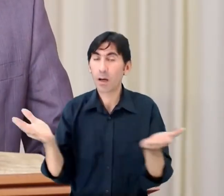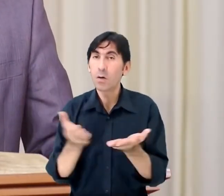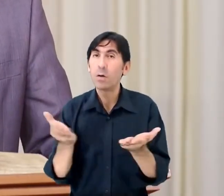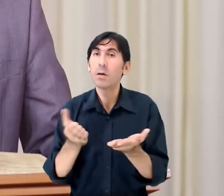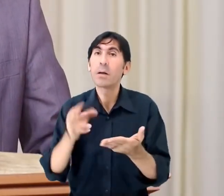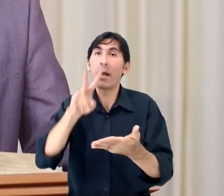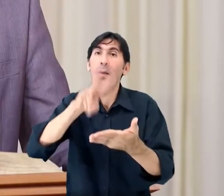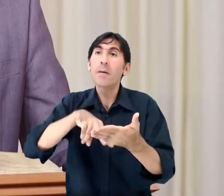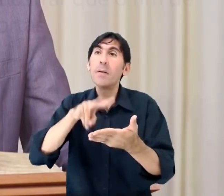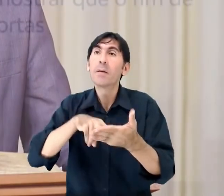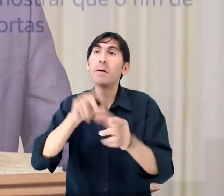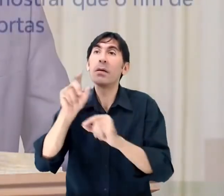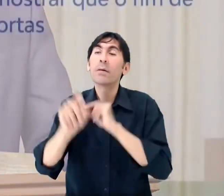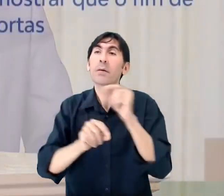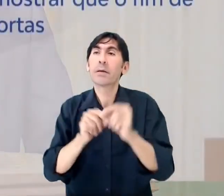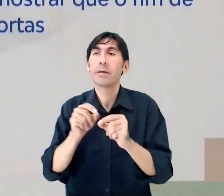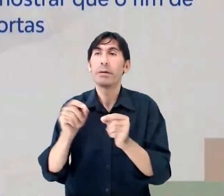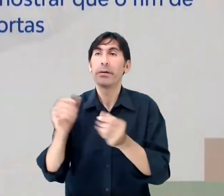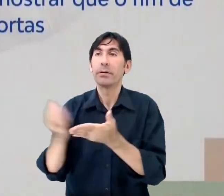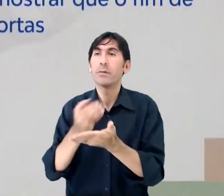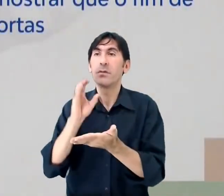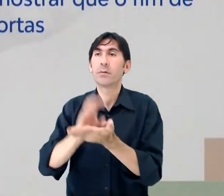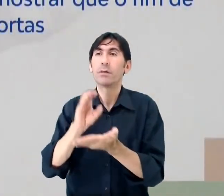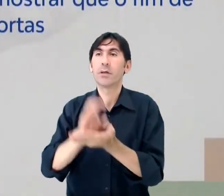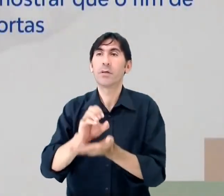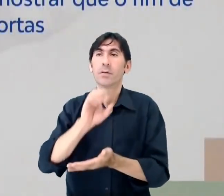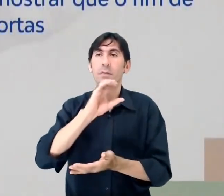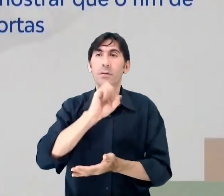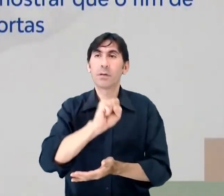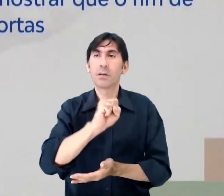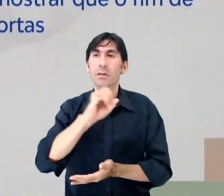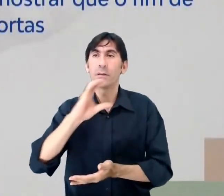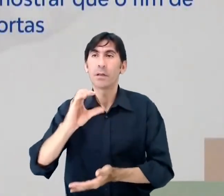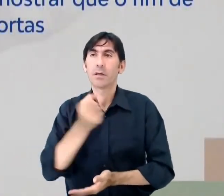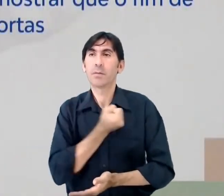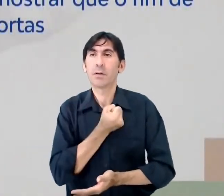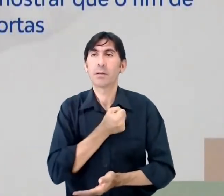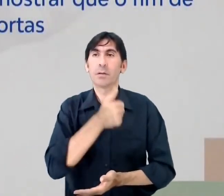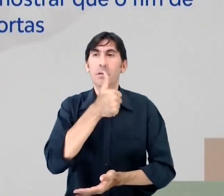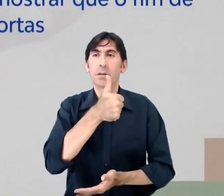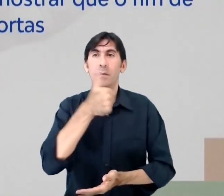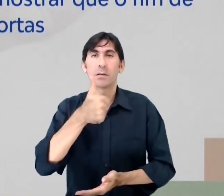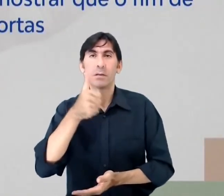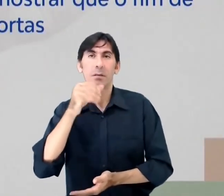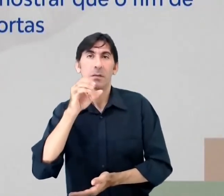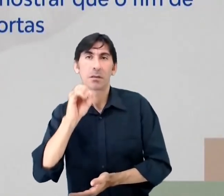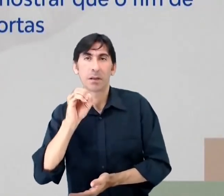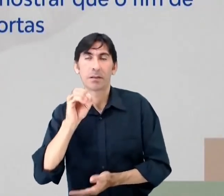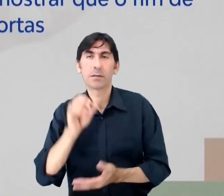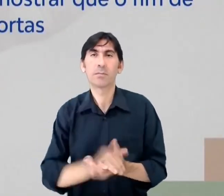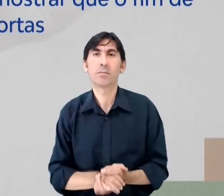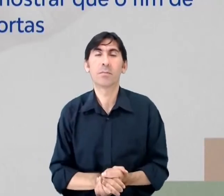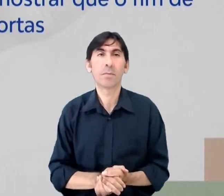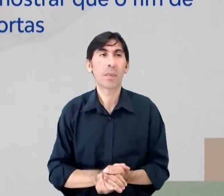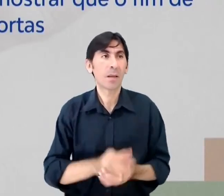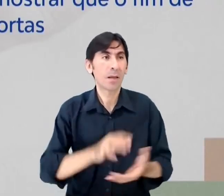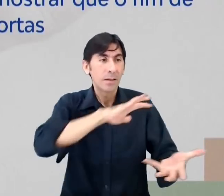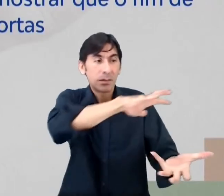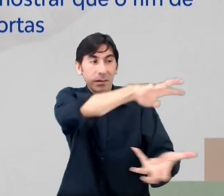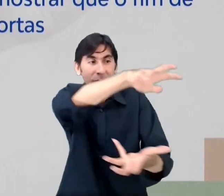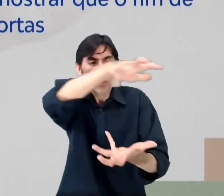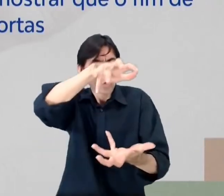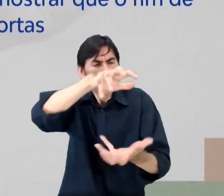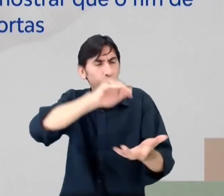página 110, que diz o seguinte: o mundo deve receber a luz da verdade por meio do